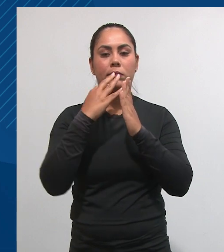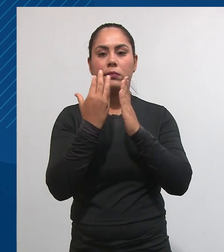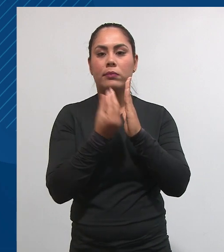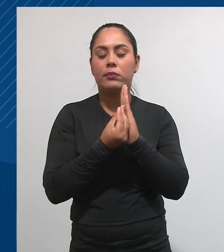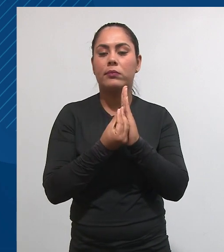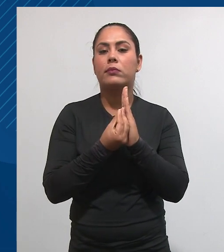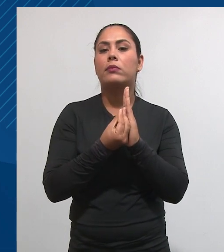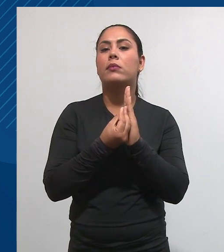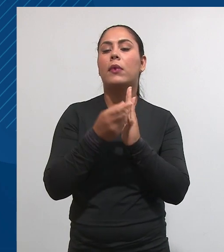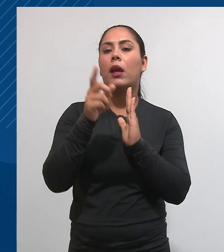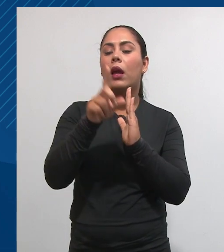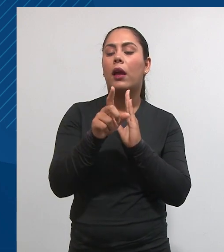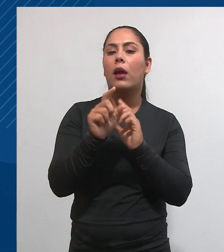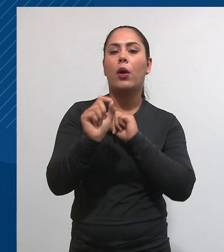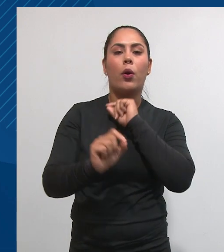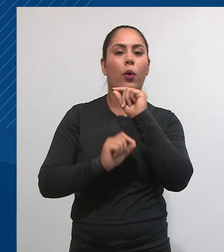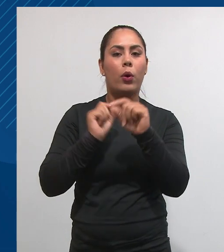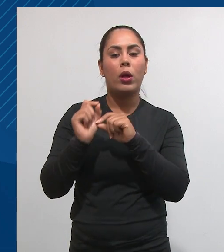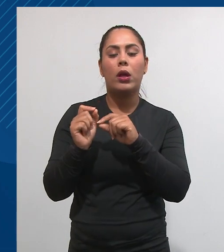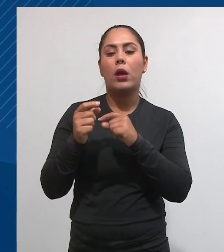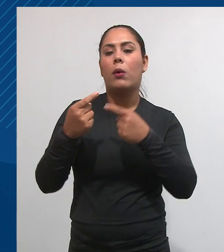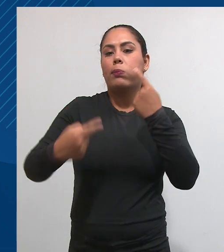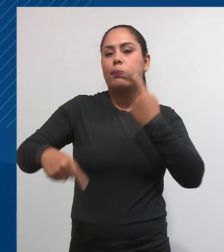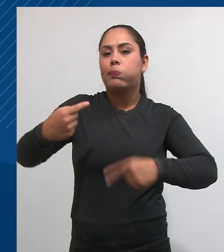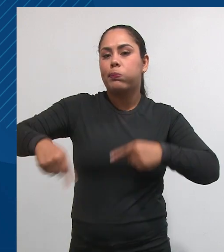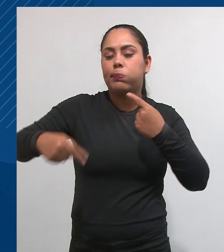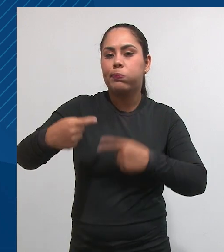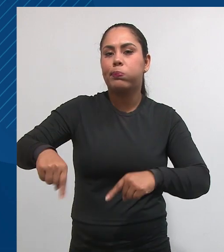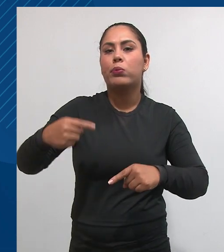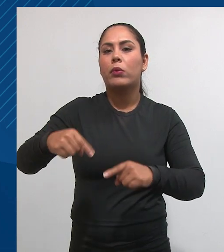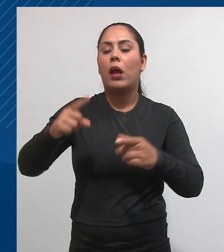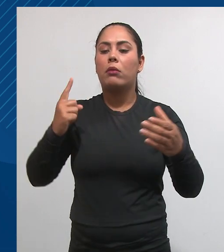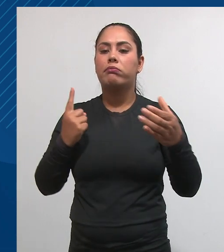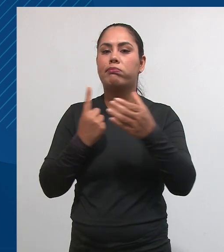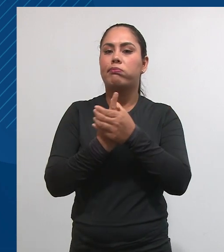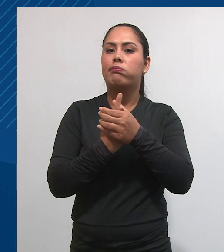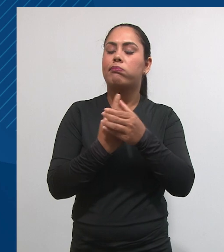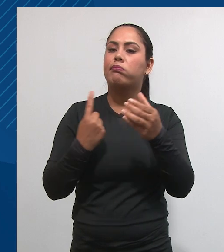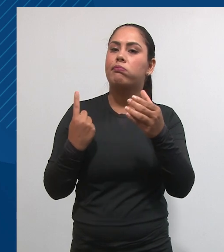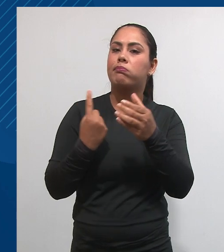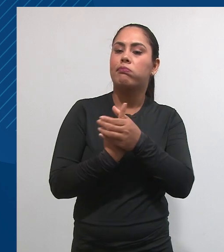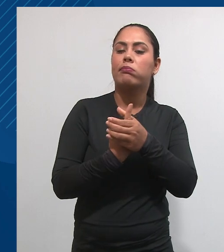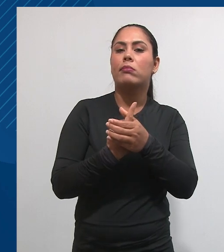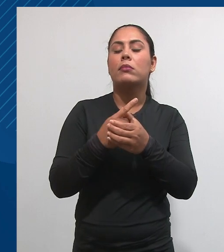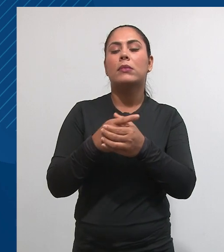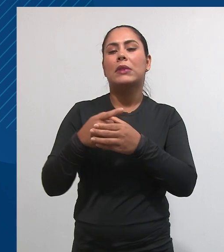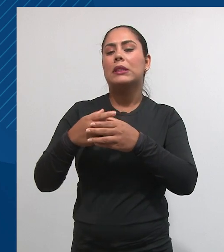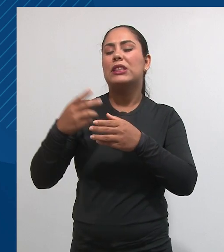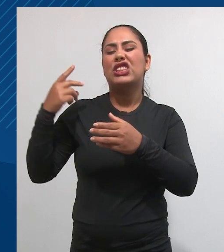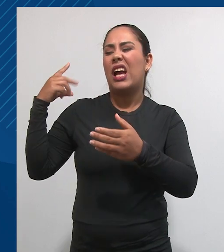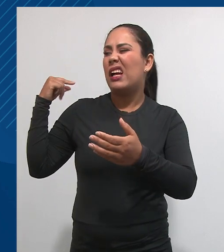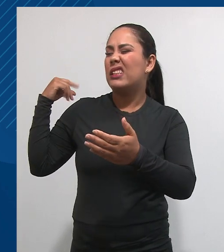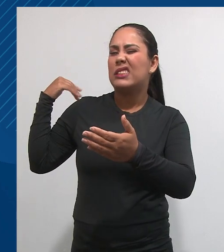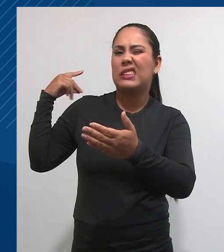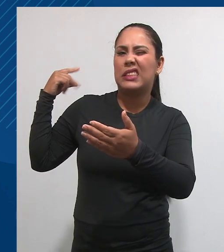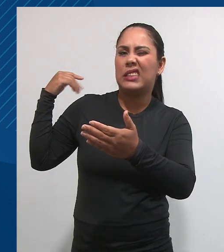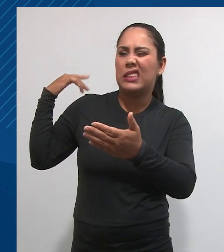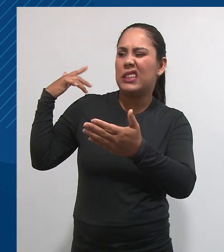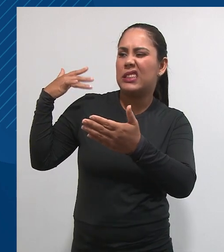que vem, né, como política de integração, né, que vem desde o